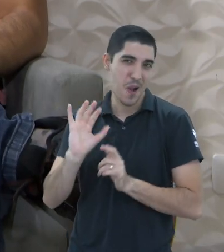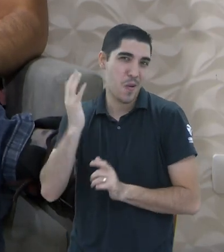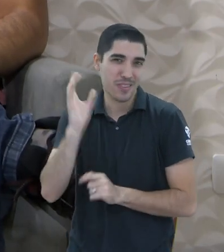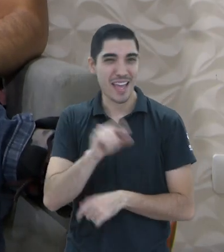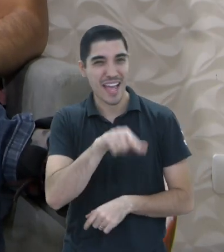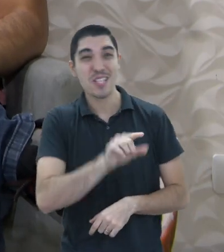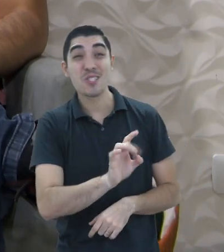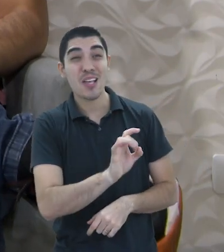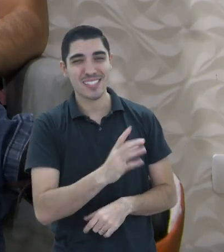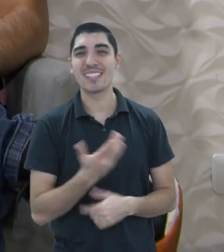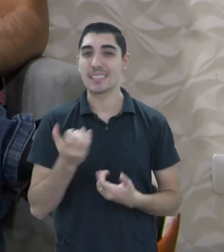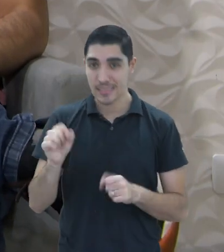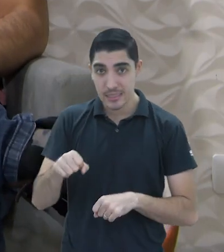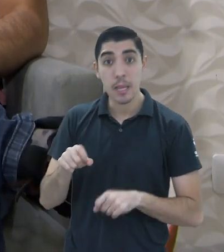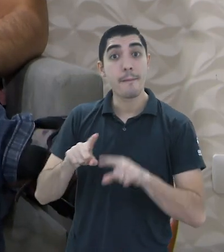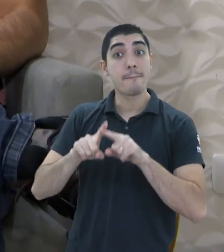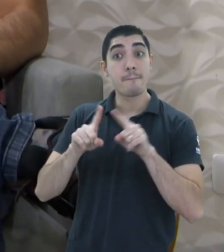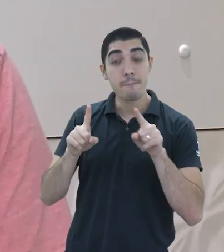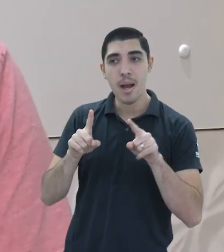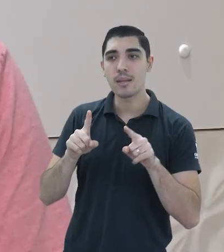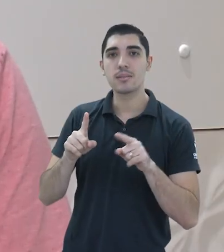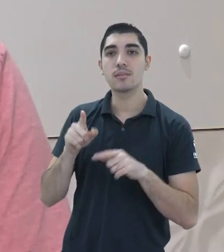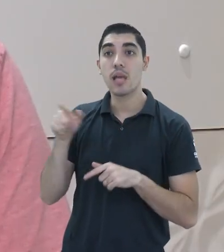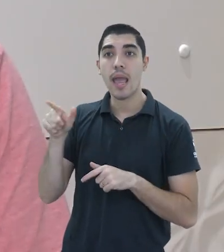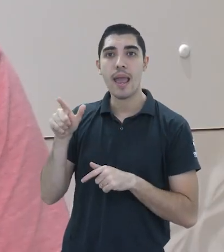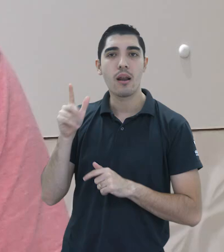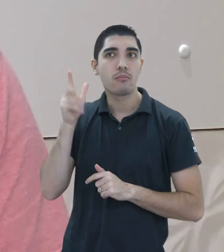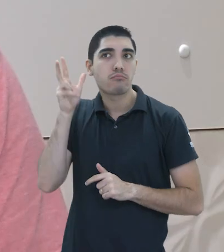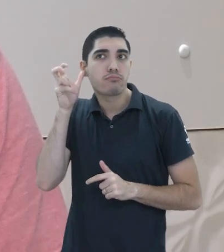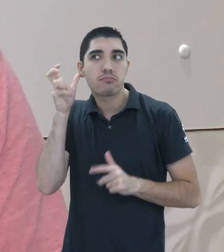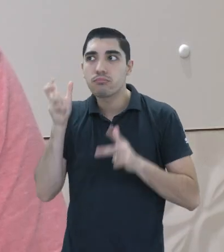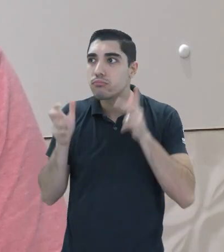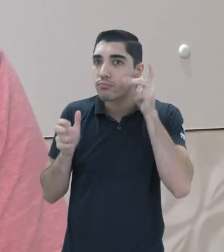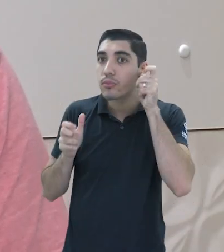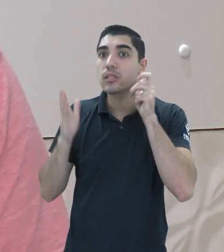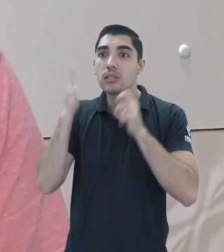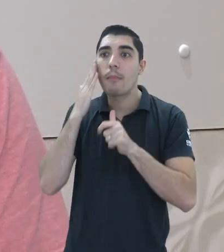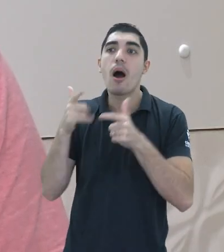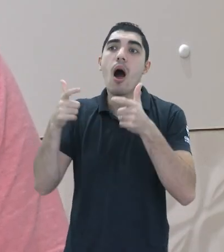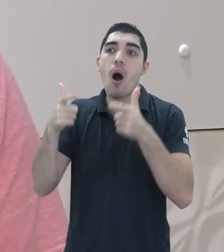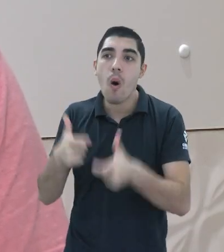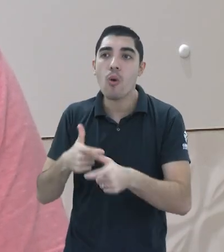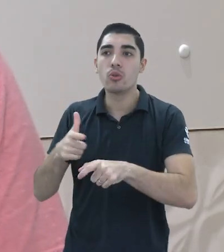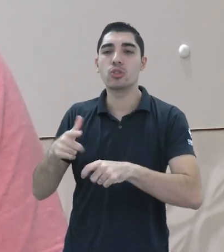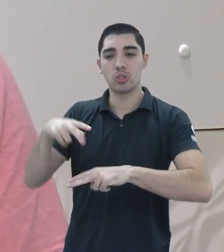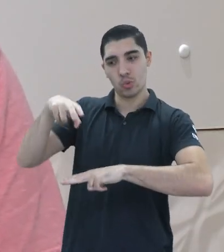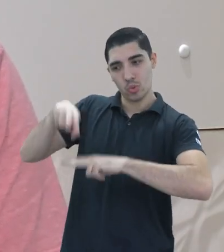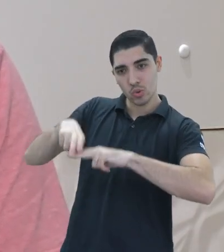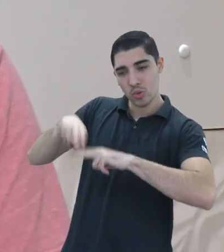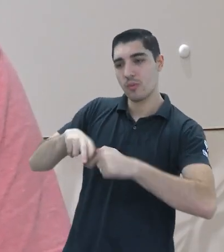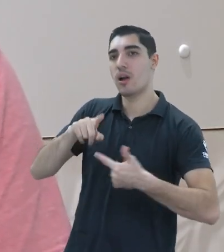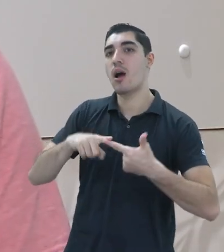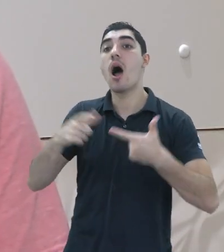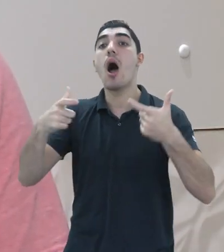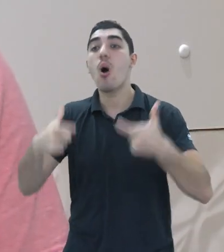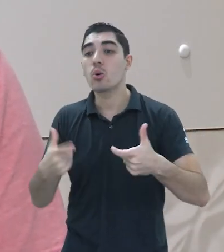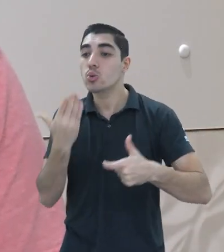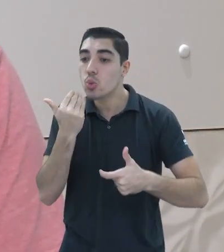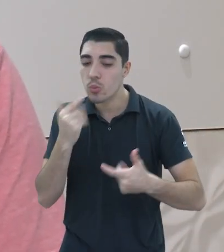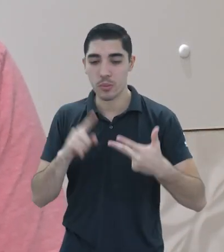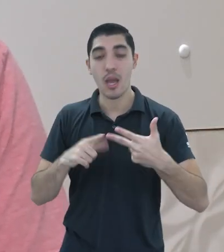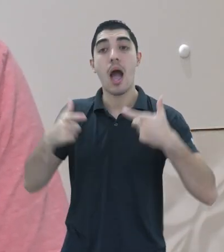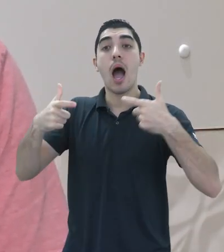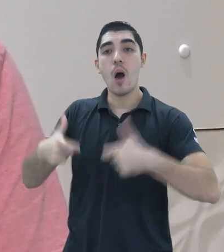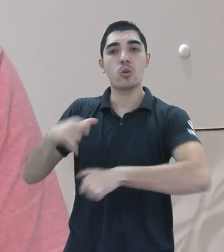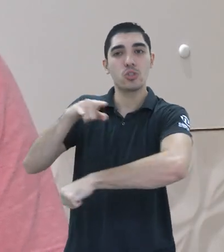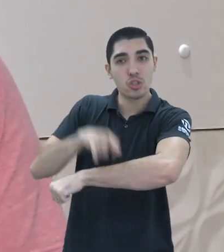Exato. Mas assim, com o ouvido, ela sabe onde ficam as coisas em casa, sabe onde fica o sofá, sabe onde fica o pratinho de comida,